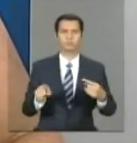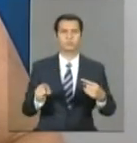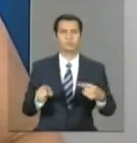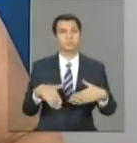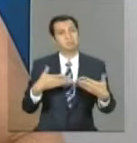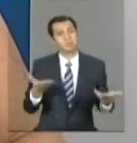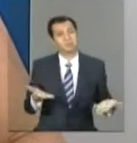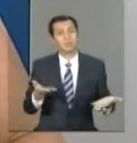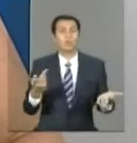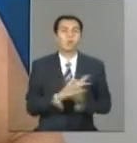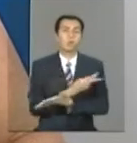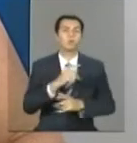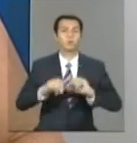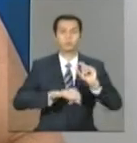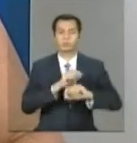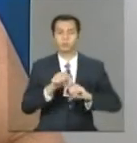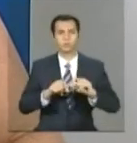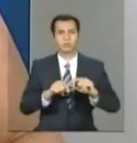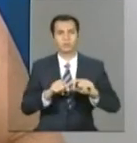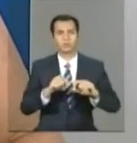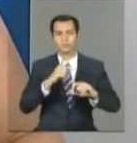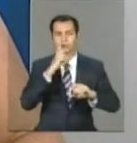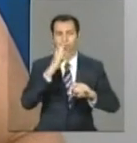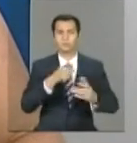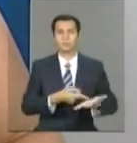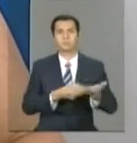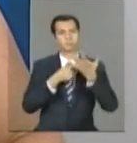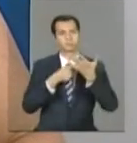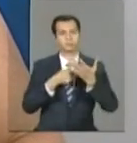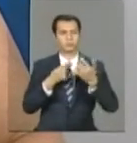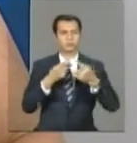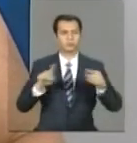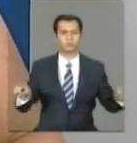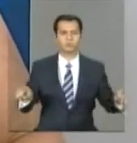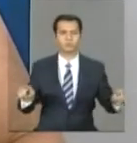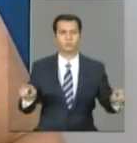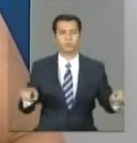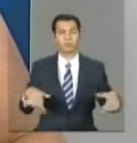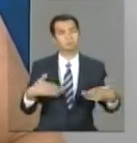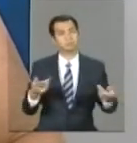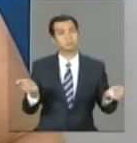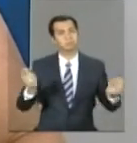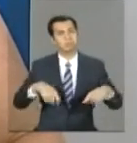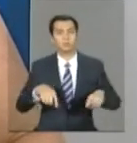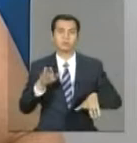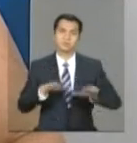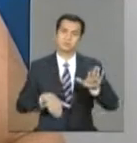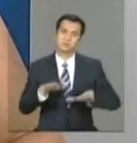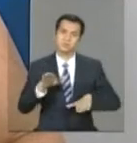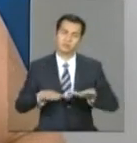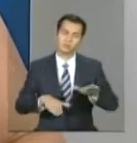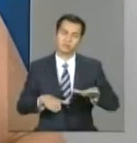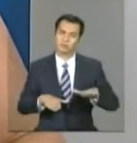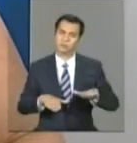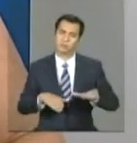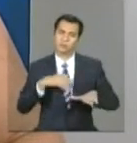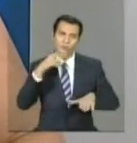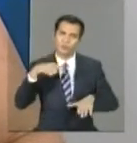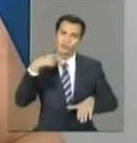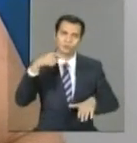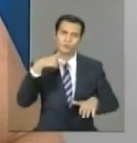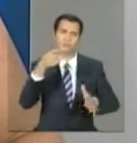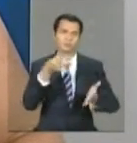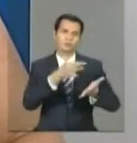por consequência, ele retorna como rejeitado. E aí, isto pode ter alguma implicação negativa no que se refere